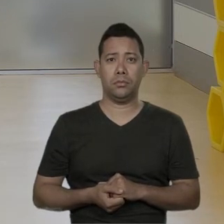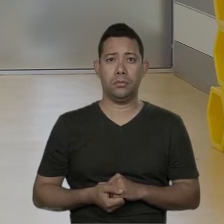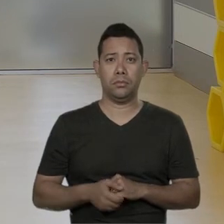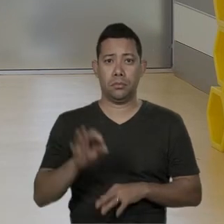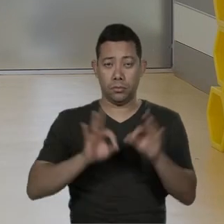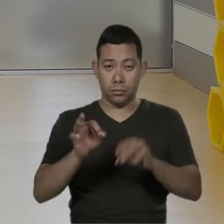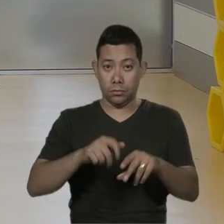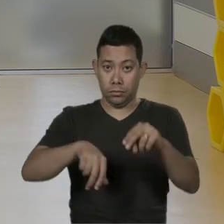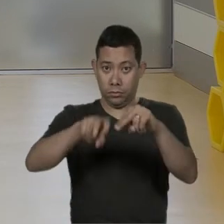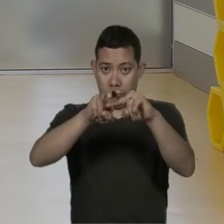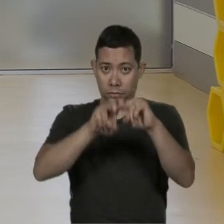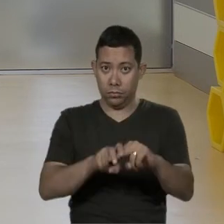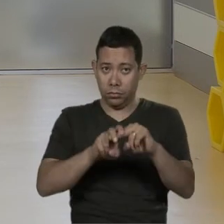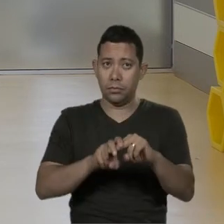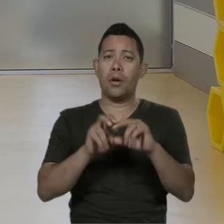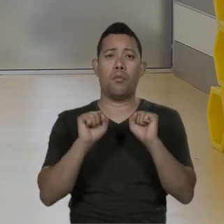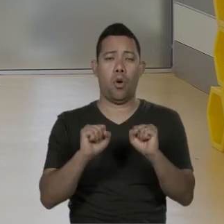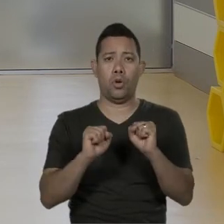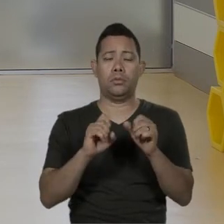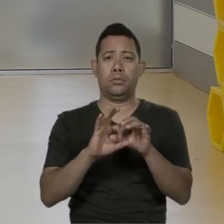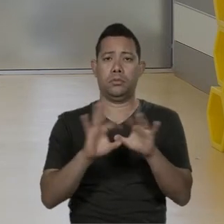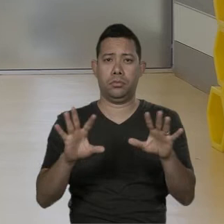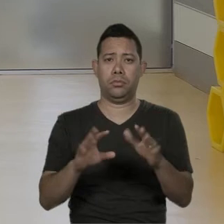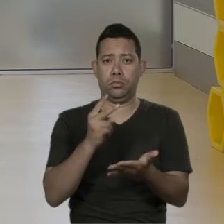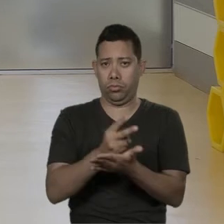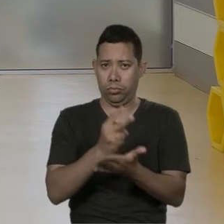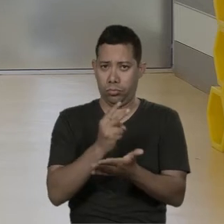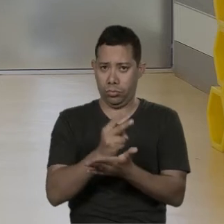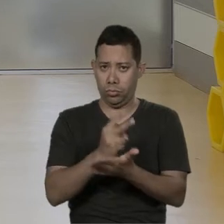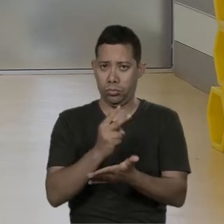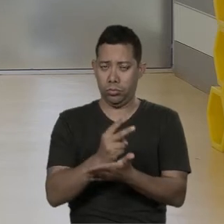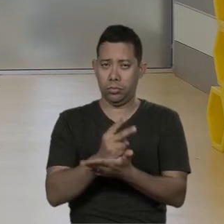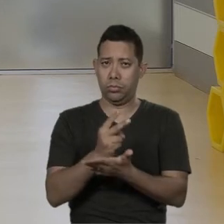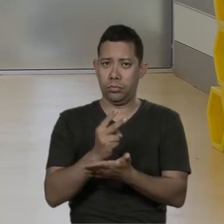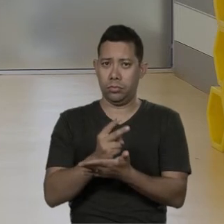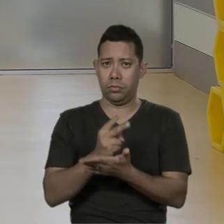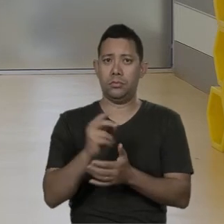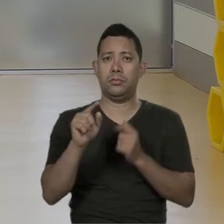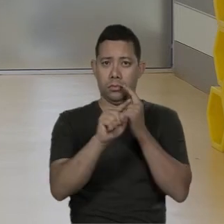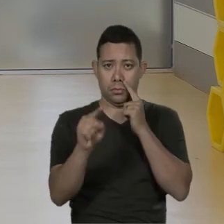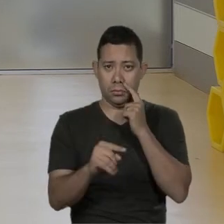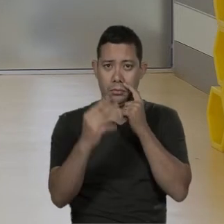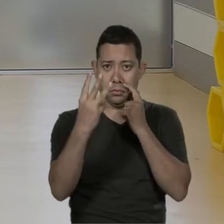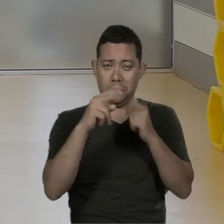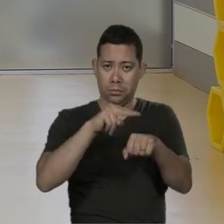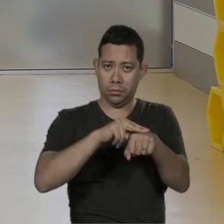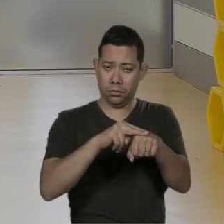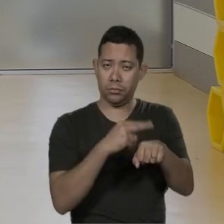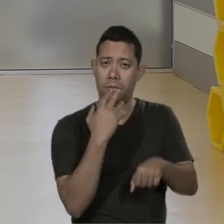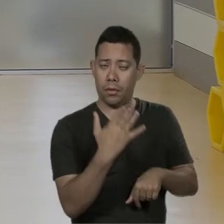Prepara para sentar. Pode sentar, mantém o ritmo, mantém a zona.